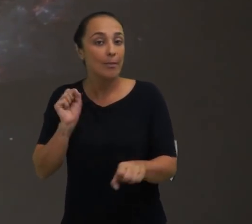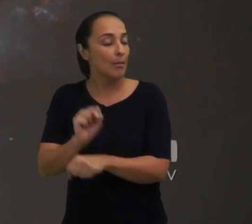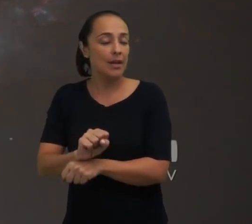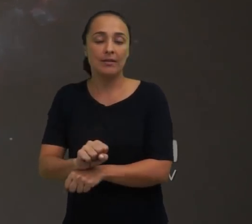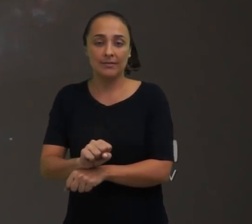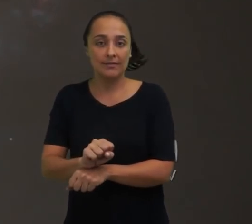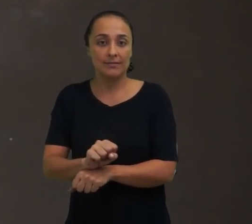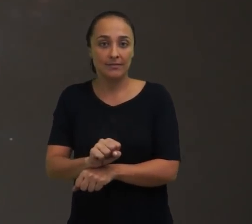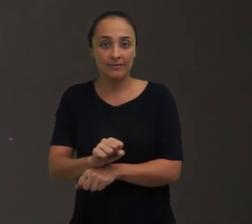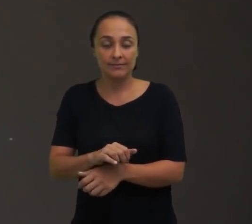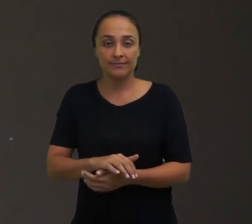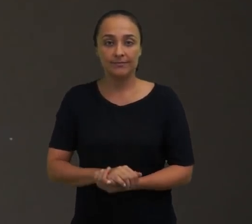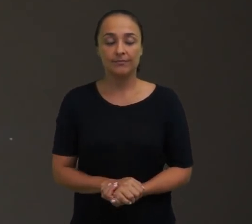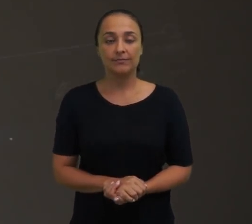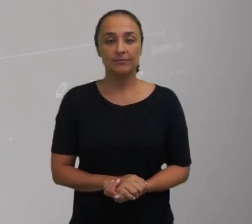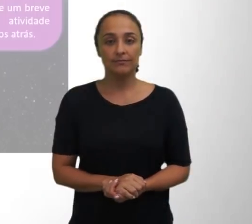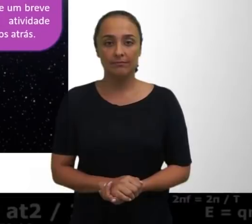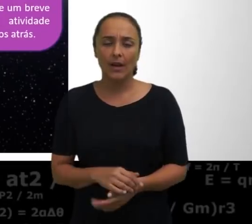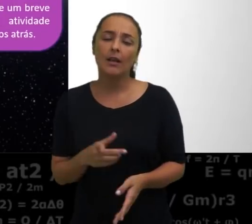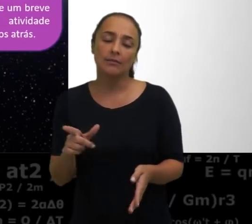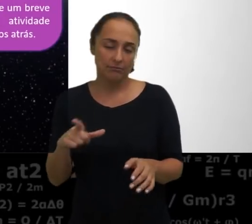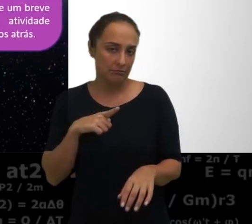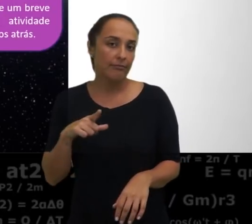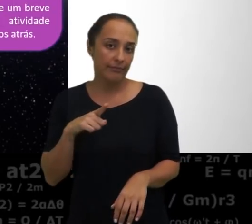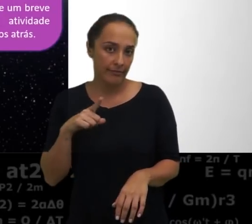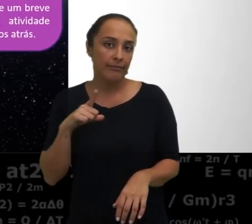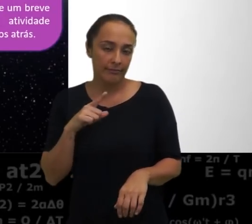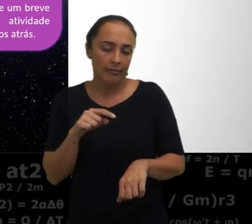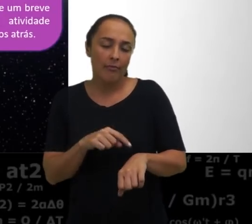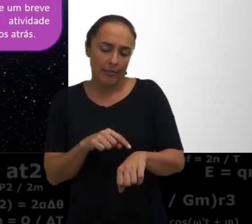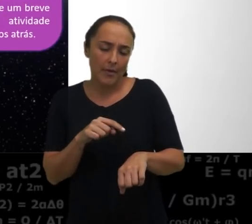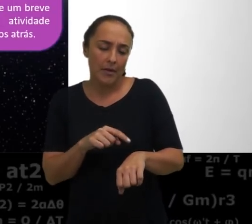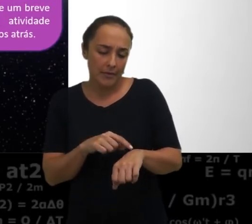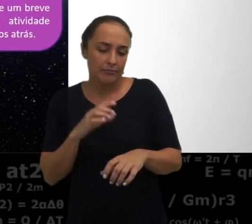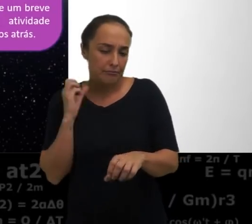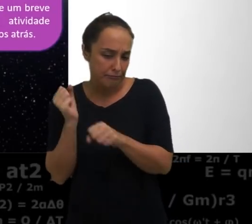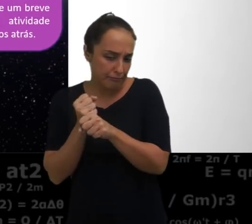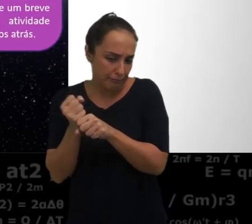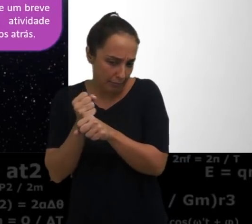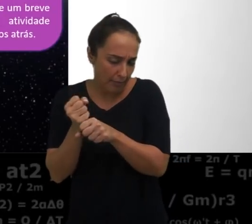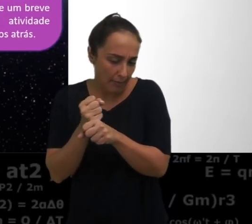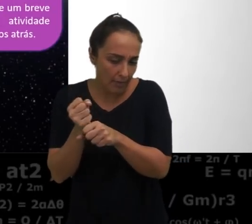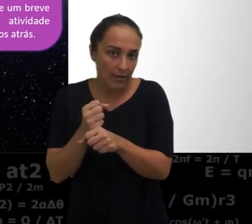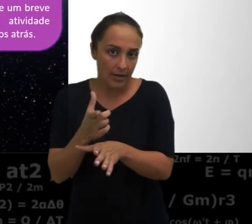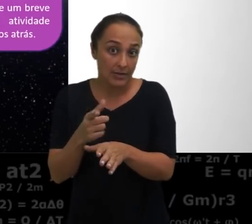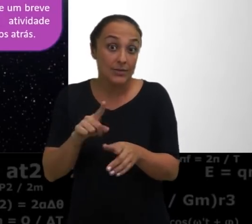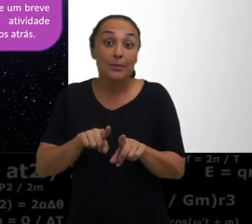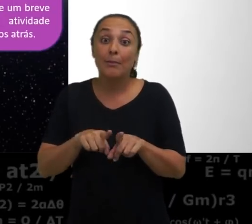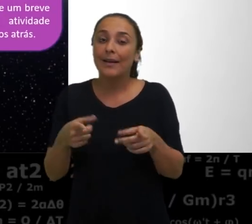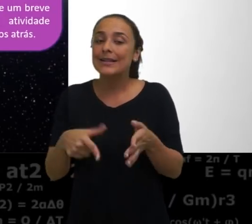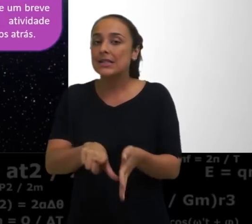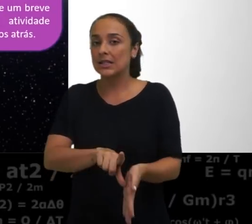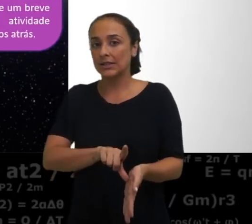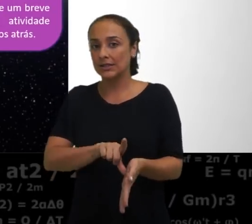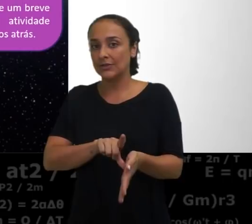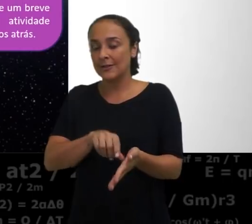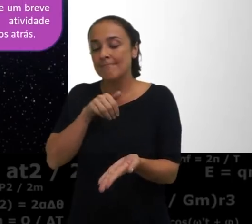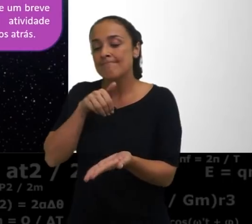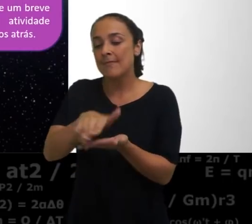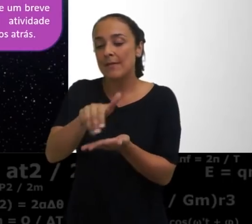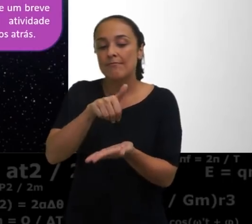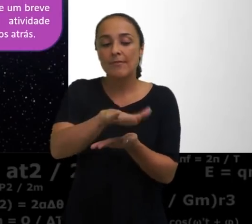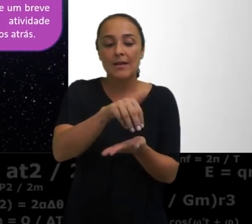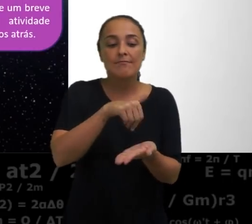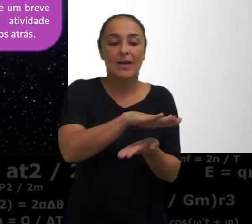material consigo e joga ele para fora da galáxia. E eu tenho um exemplo para vocês de que isso acontece